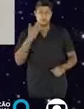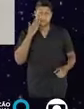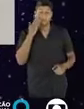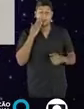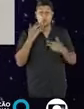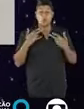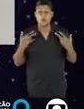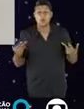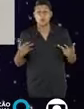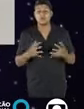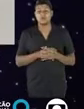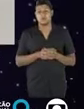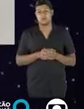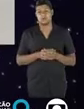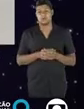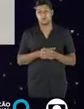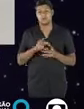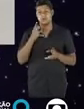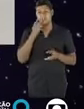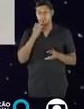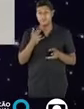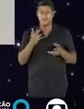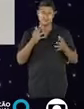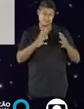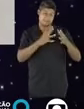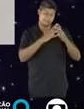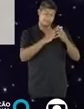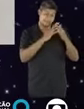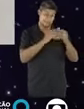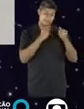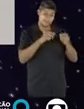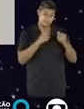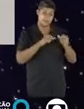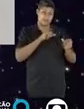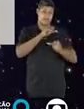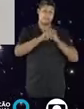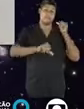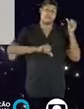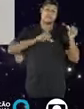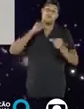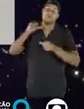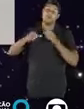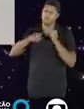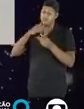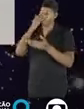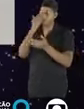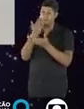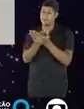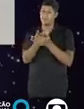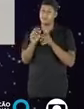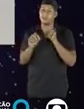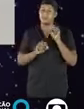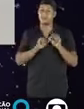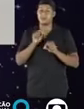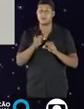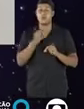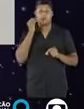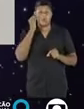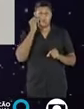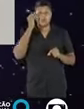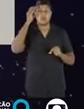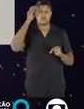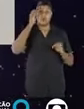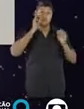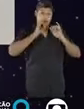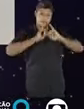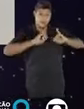que precisa ser consertada, sabe? Eu acredito que através, obviamente, do conhecimento,